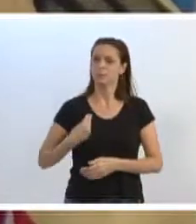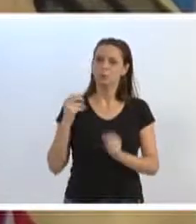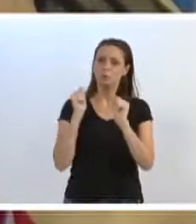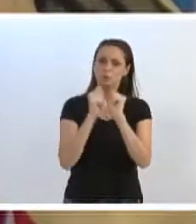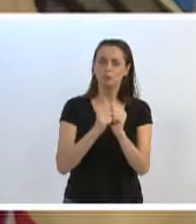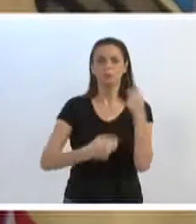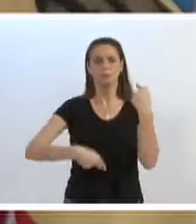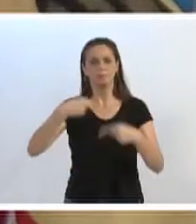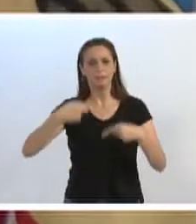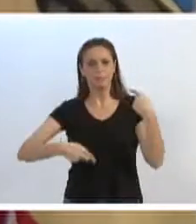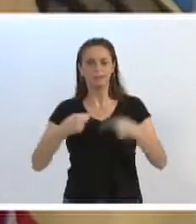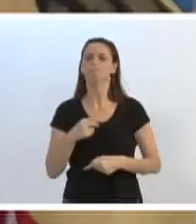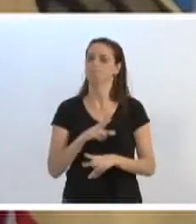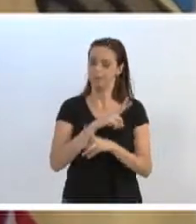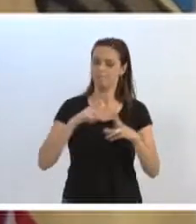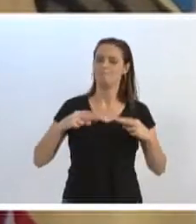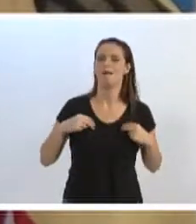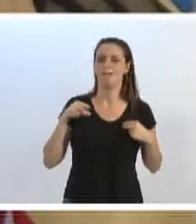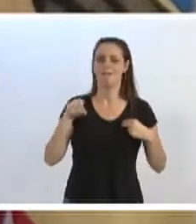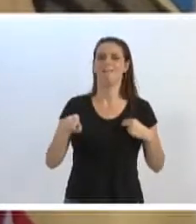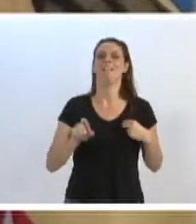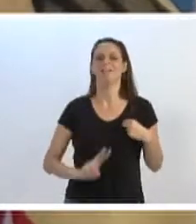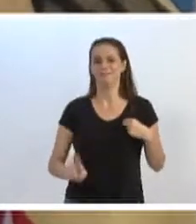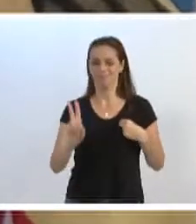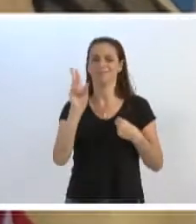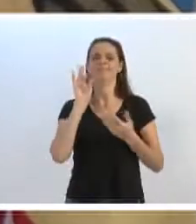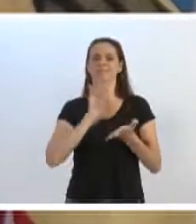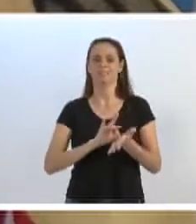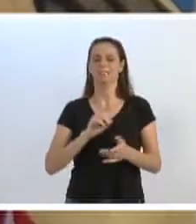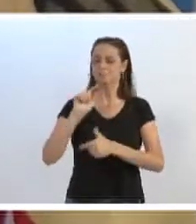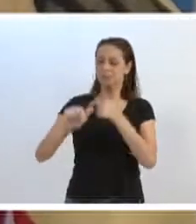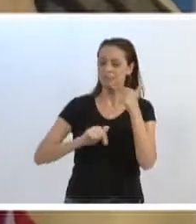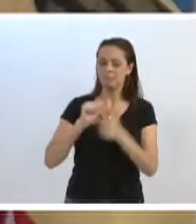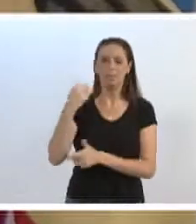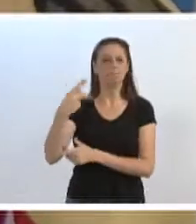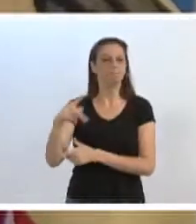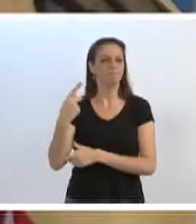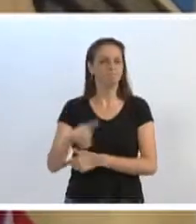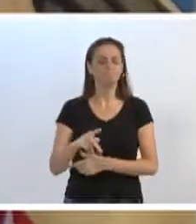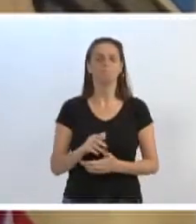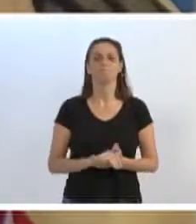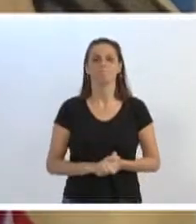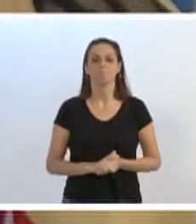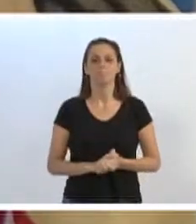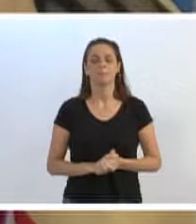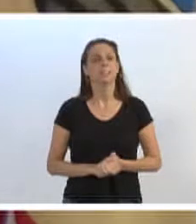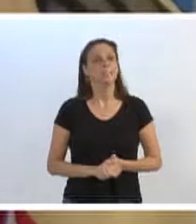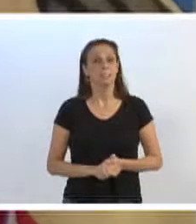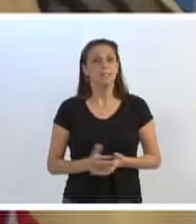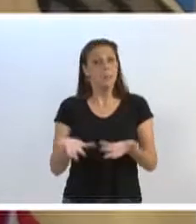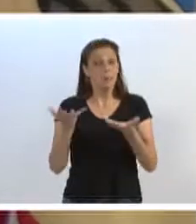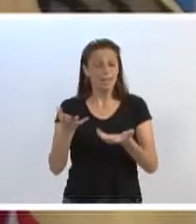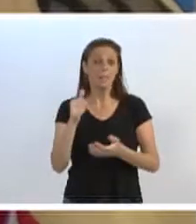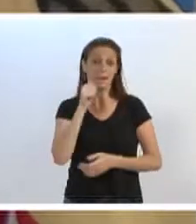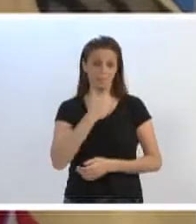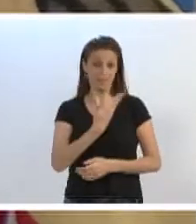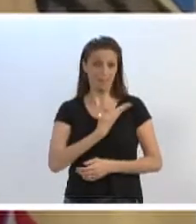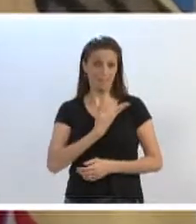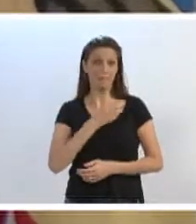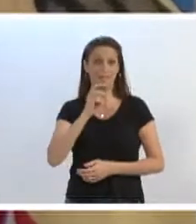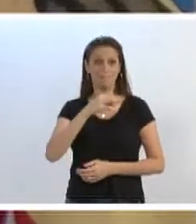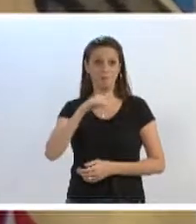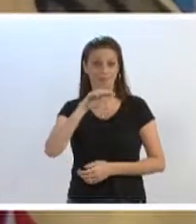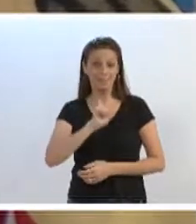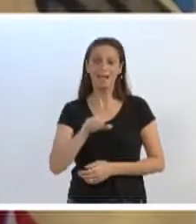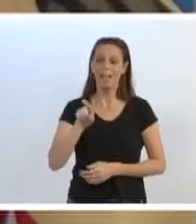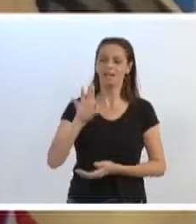dos debates, e eu acho que merece esse nosso registro, a parabenização pelo trabalho que fez e pela sucessão aqui, e desejo à minha amiga pessoal, Maria Terezinha, uma